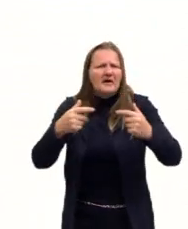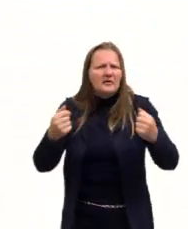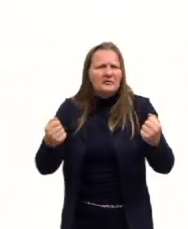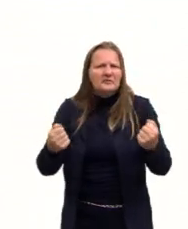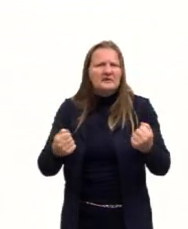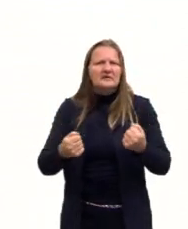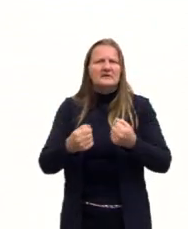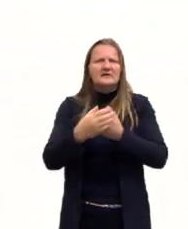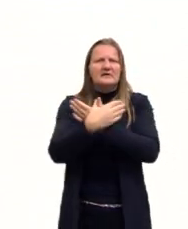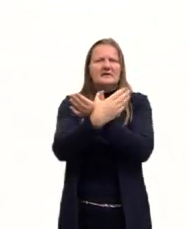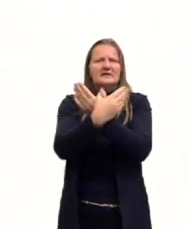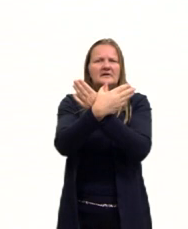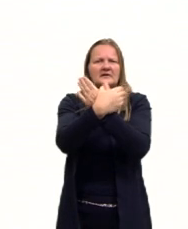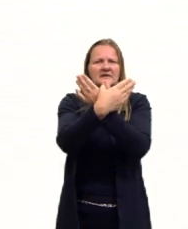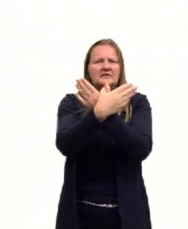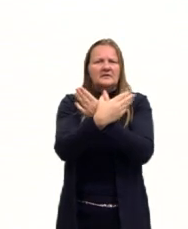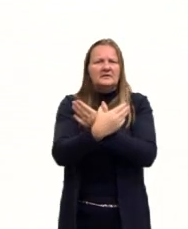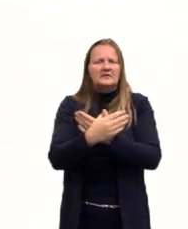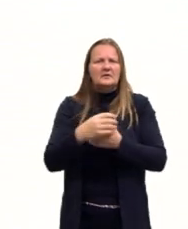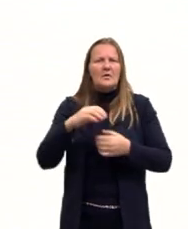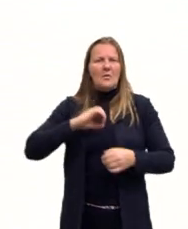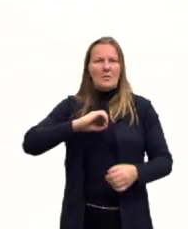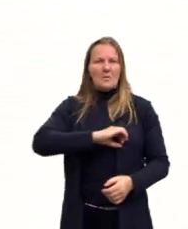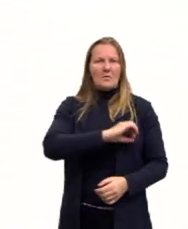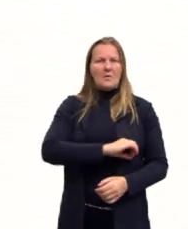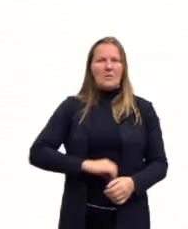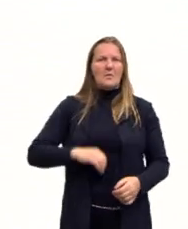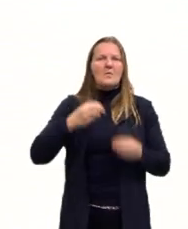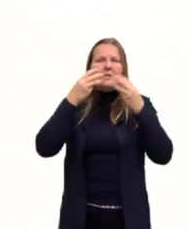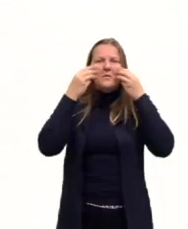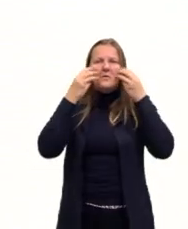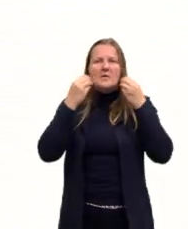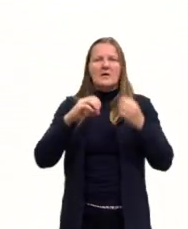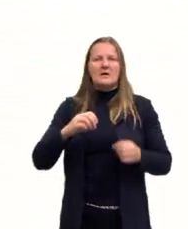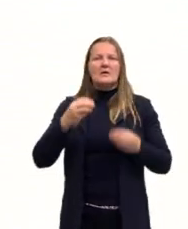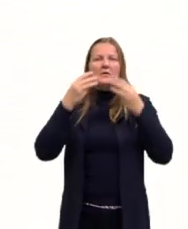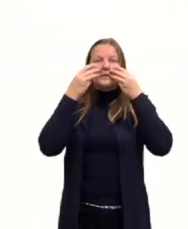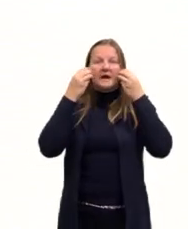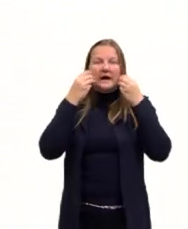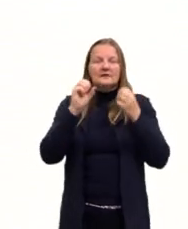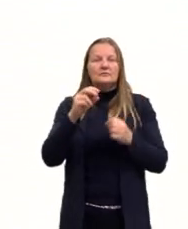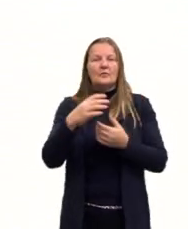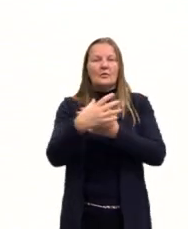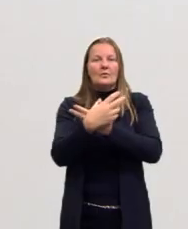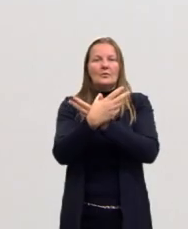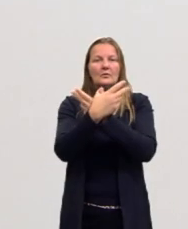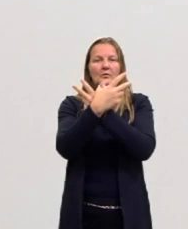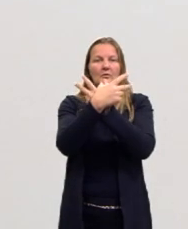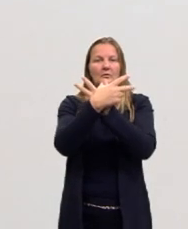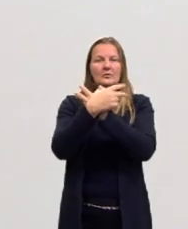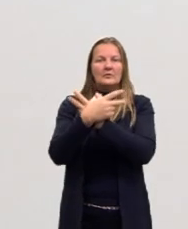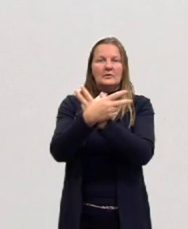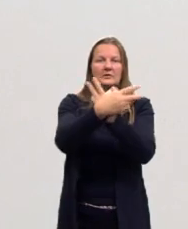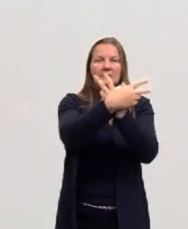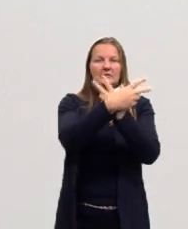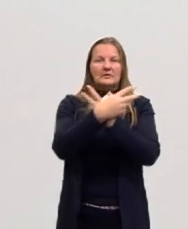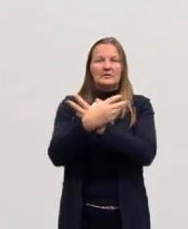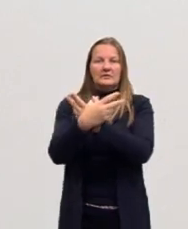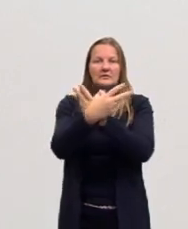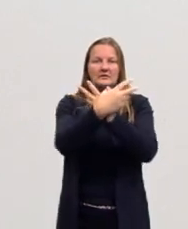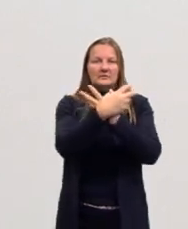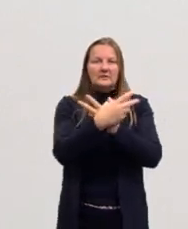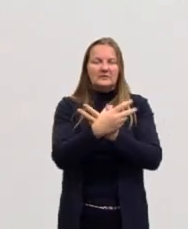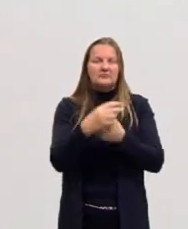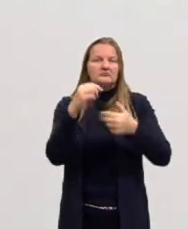uma Jaguatirica um gato ou uma Libélula eu vou fazer algumas associações né